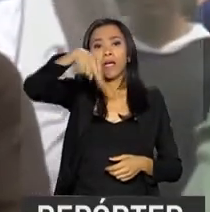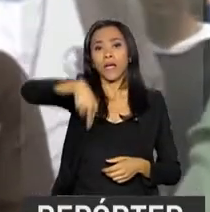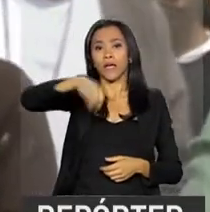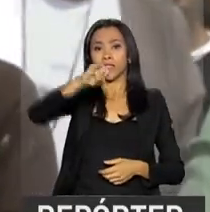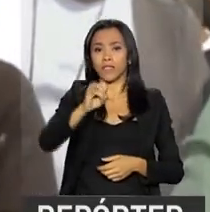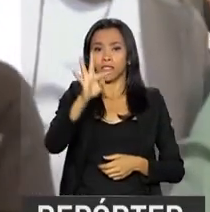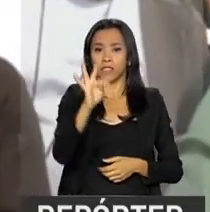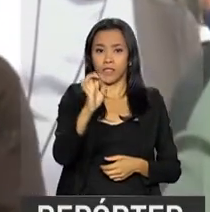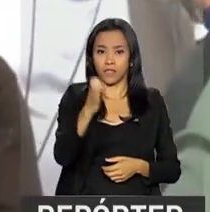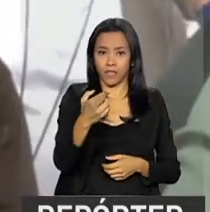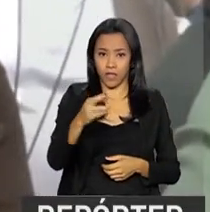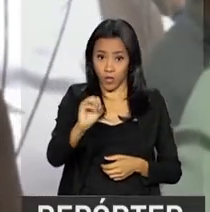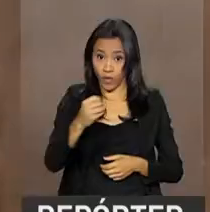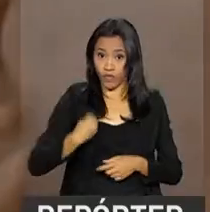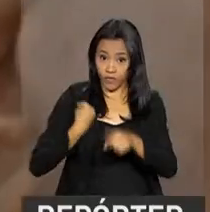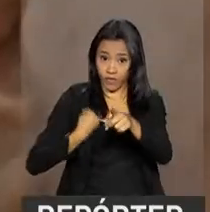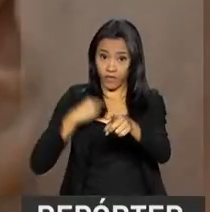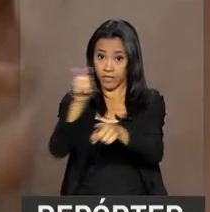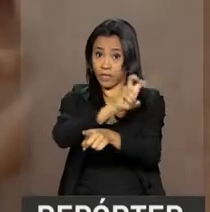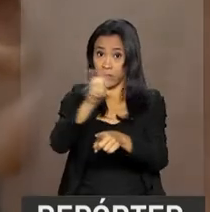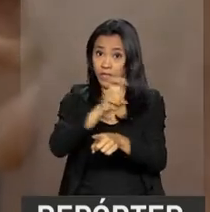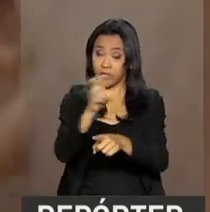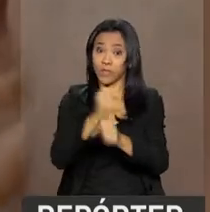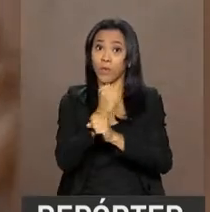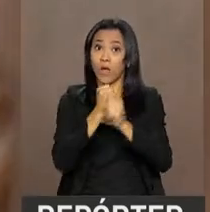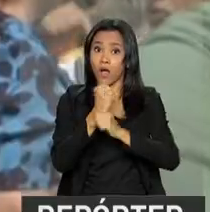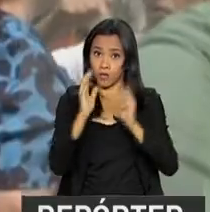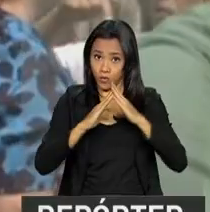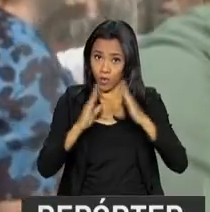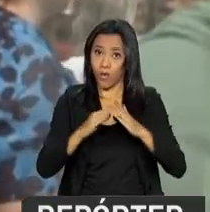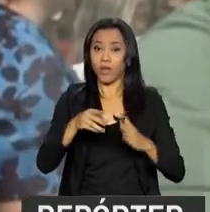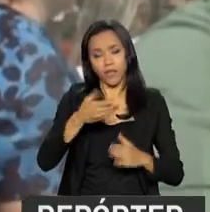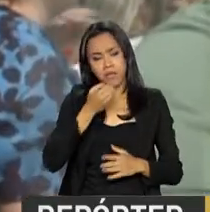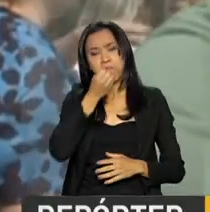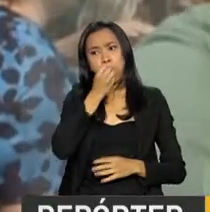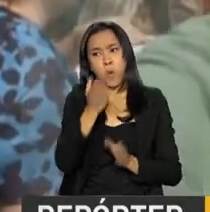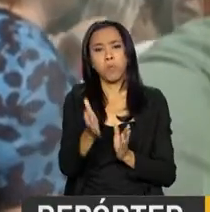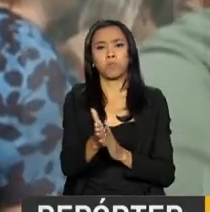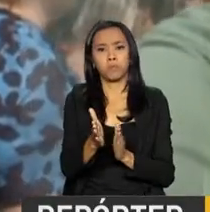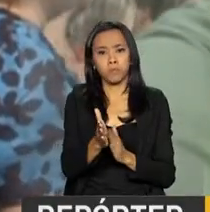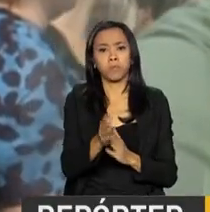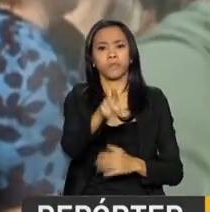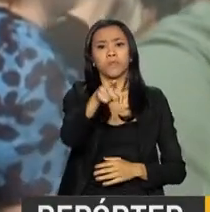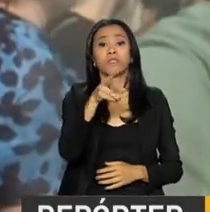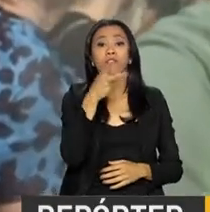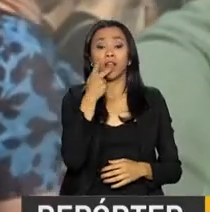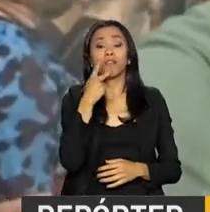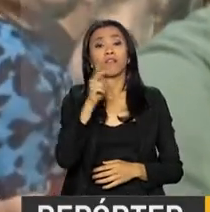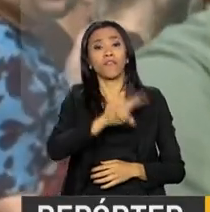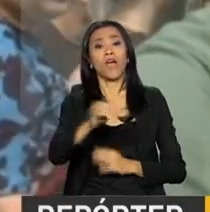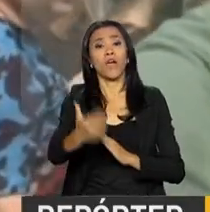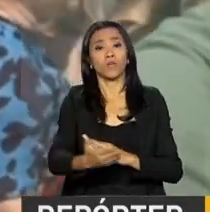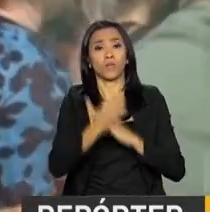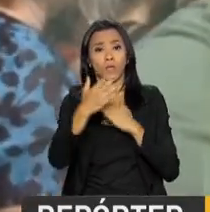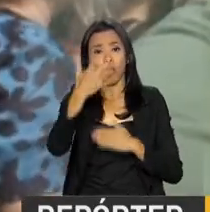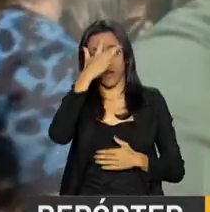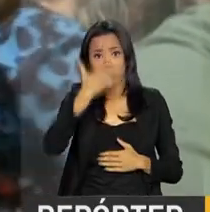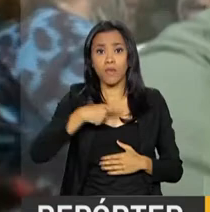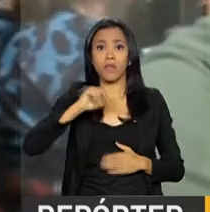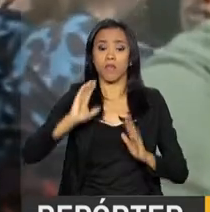vive no município há 55 anos, aprova o novo túnel. Vai ser em benefício da população,